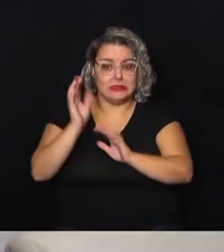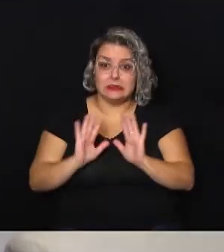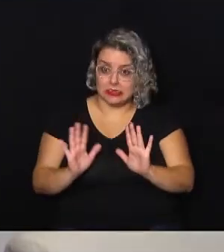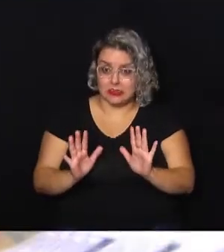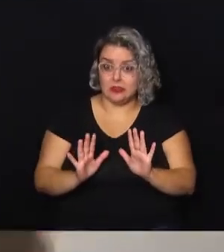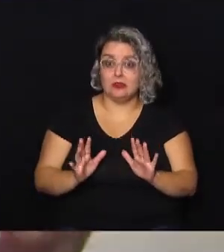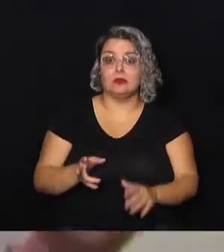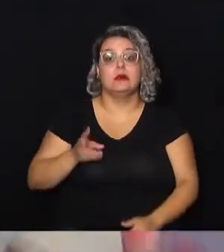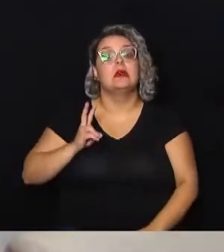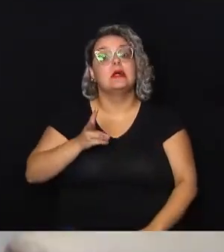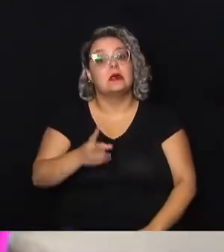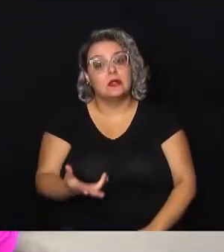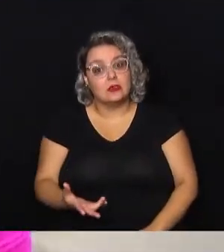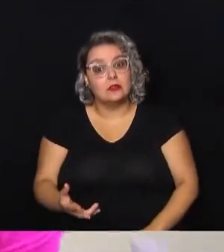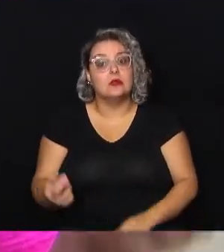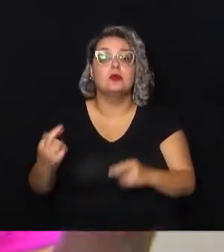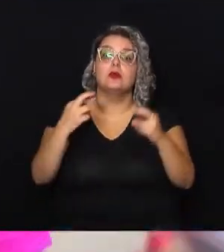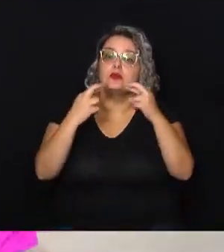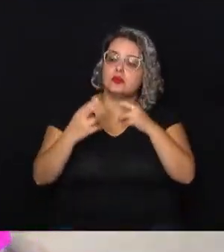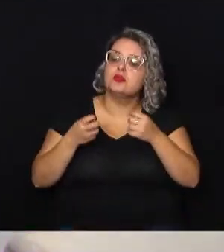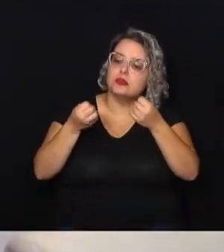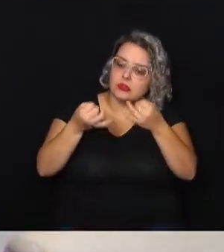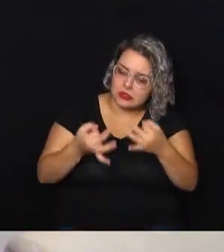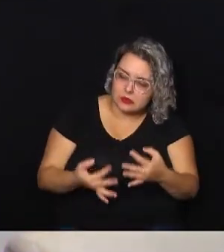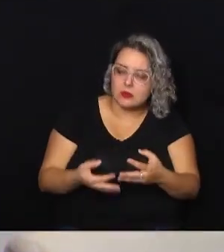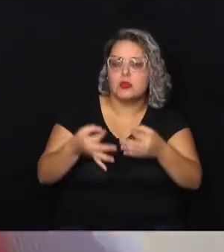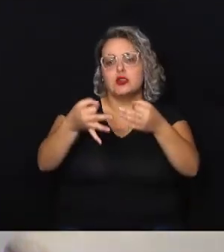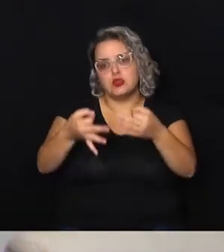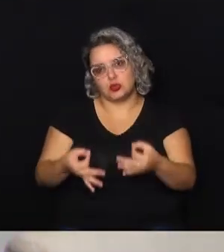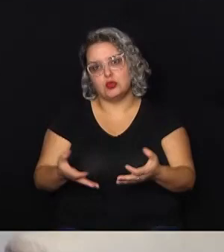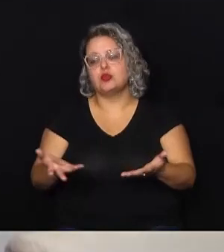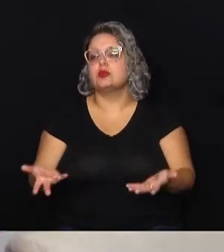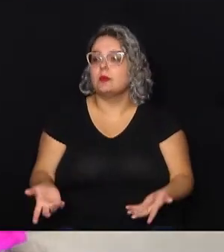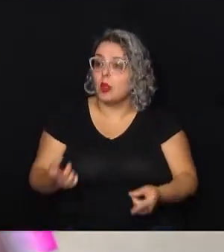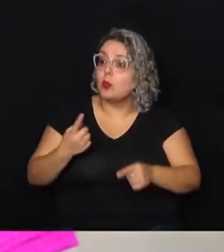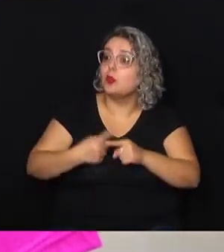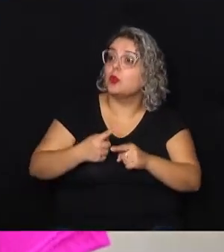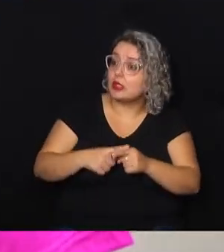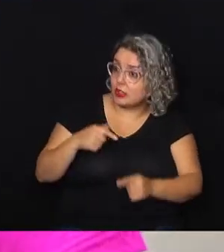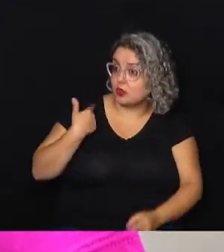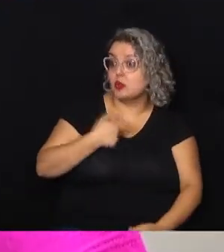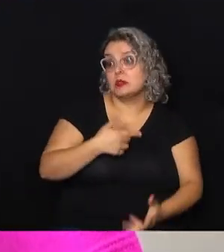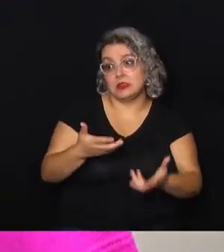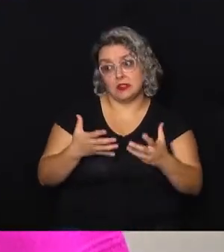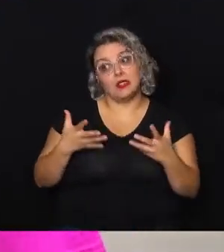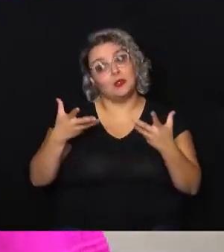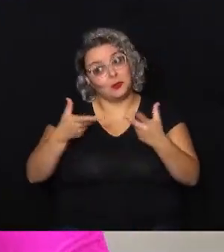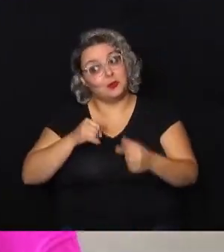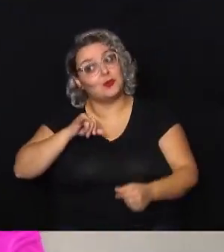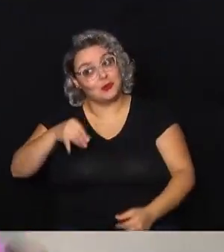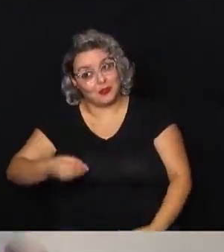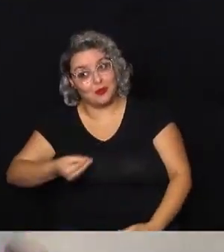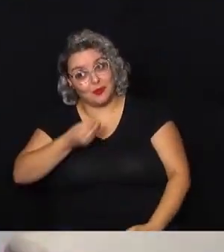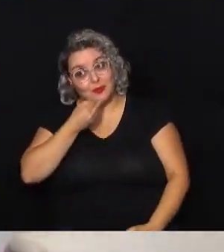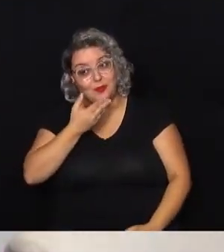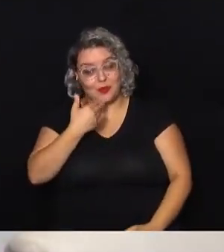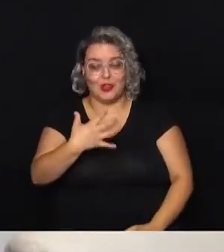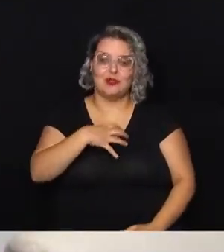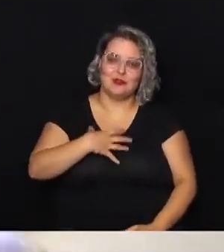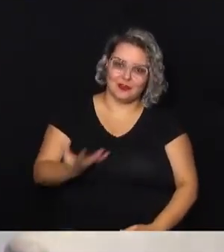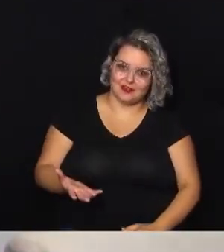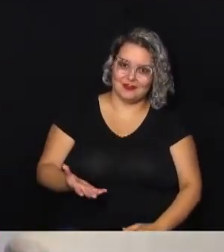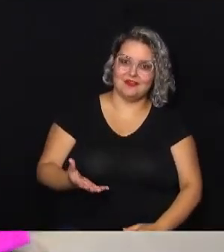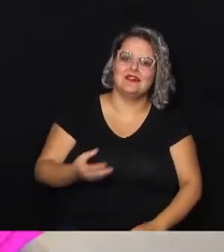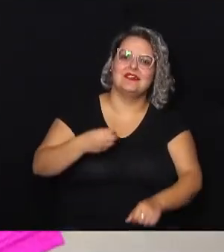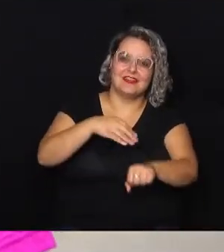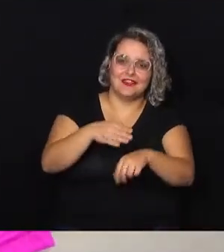estar sempre lá orientando, justamente porque a gente quer que todo mundo aproveite da melhor maneira. Mas eu acho que essas